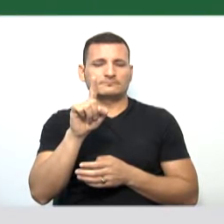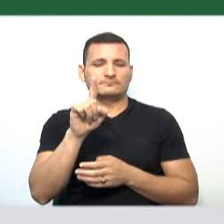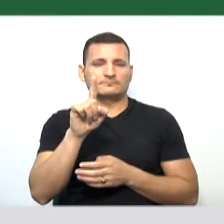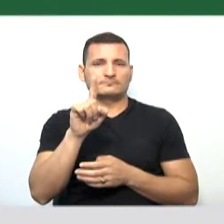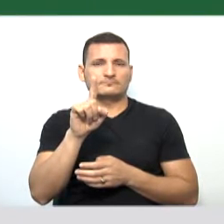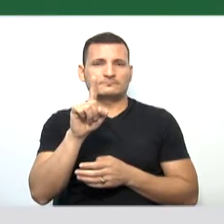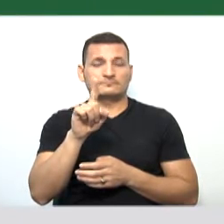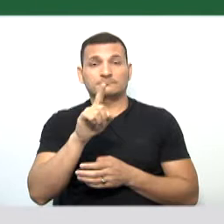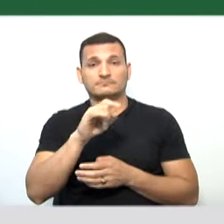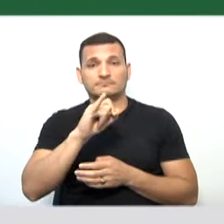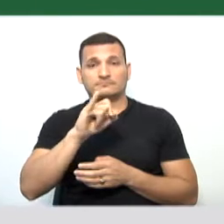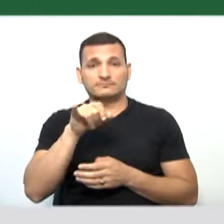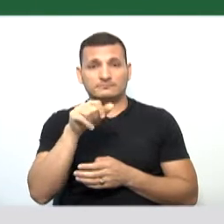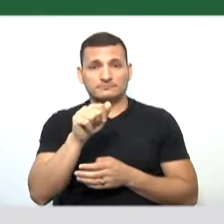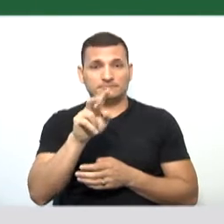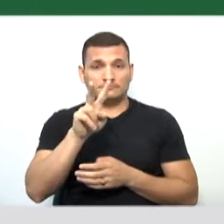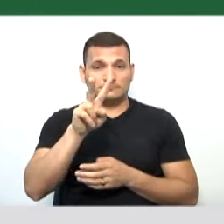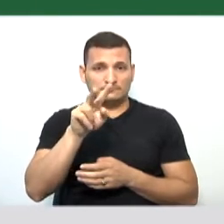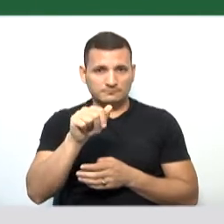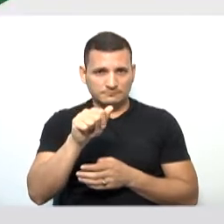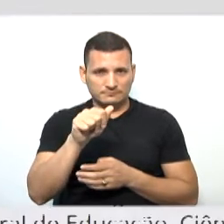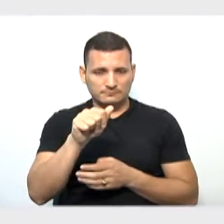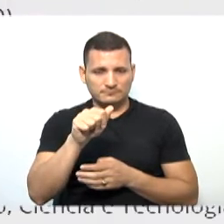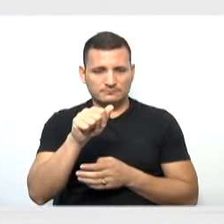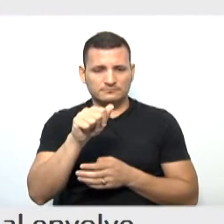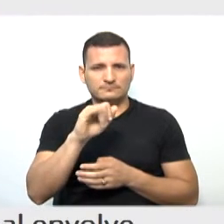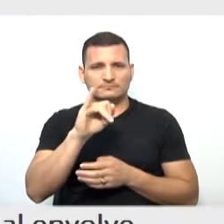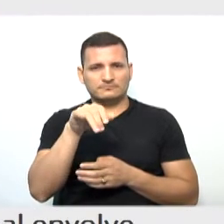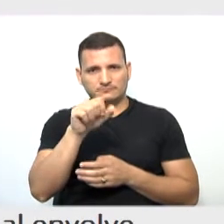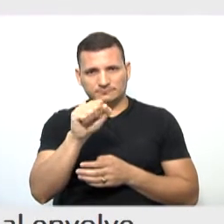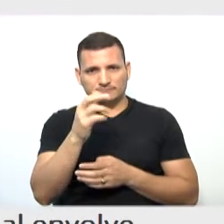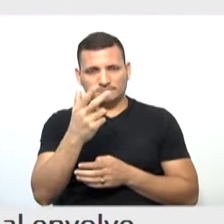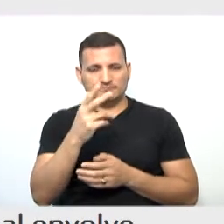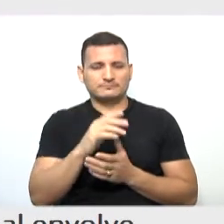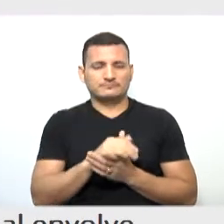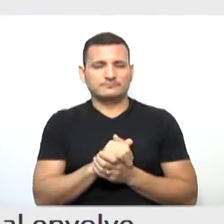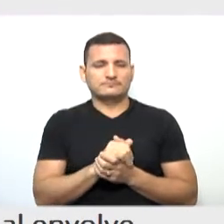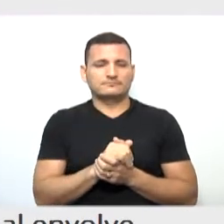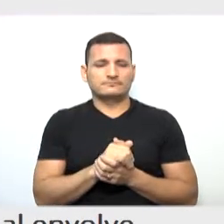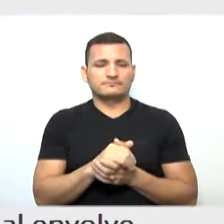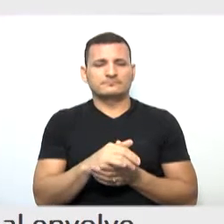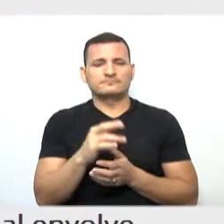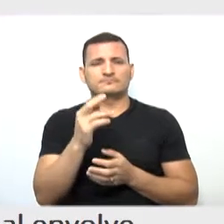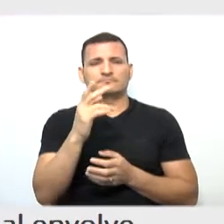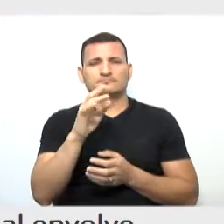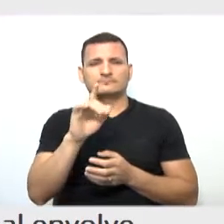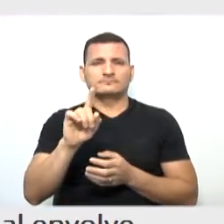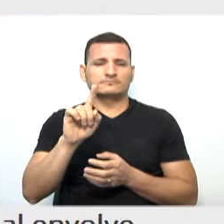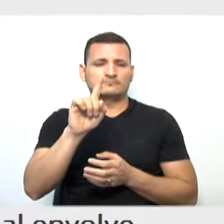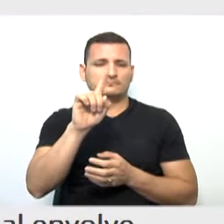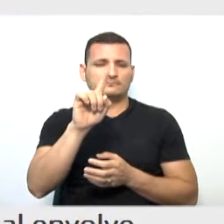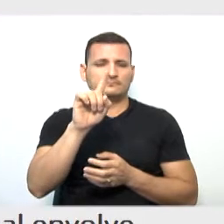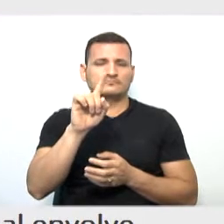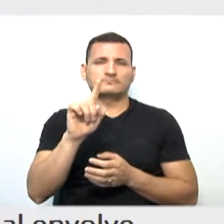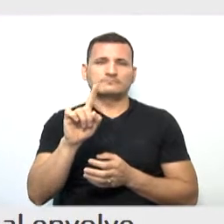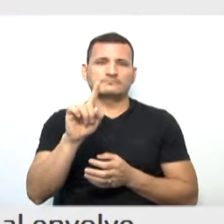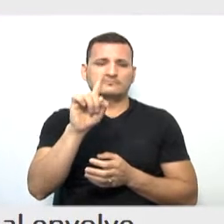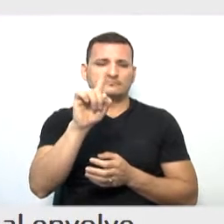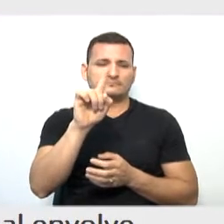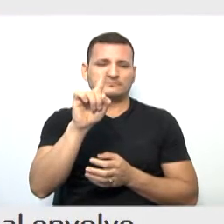o JavaScript em si é como aquele botão ou aquela funcionalidade vai se